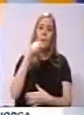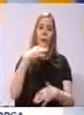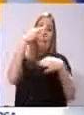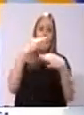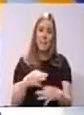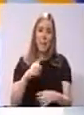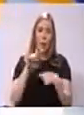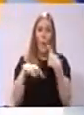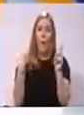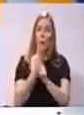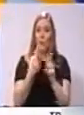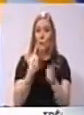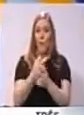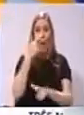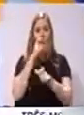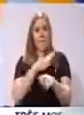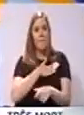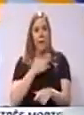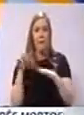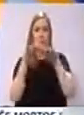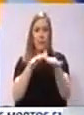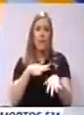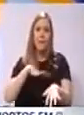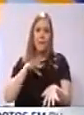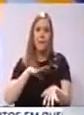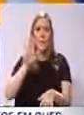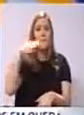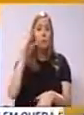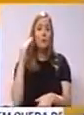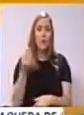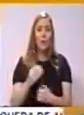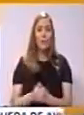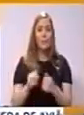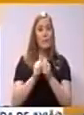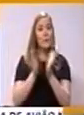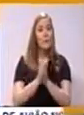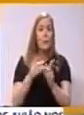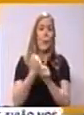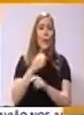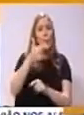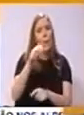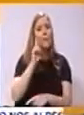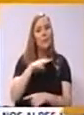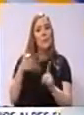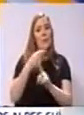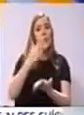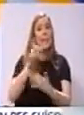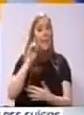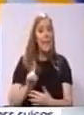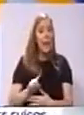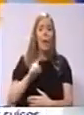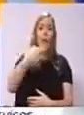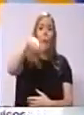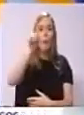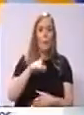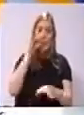um fator de atrair ainda mais pessoas para a nossa feira, especialmente os jovens. Tudo boas razões para visitar a feira até dia? Até dia 1 de setembro.